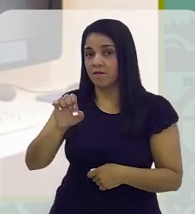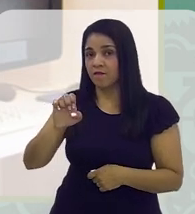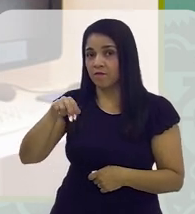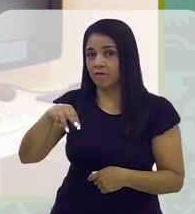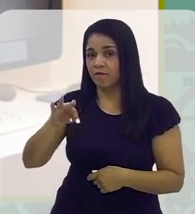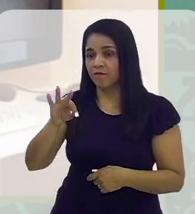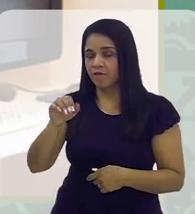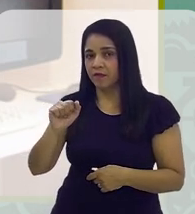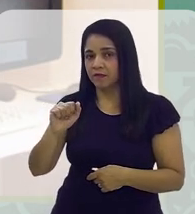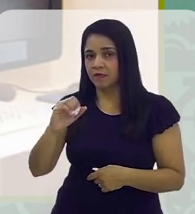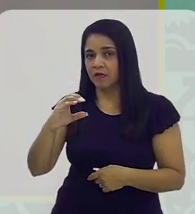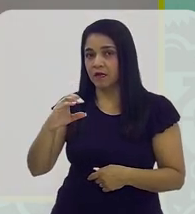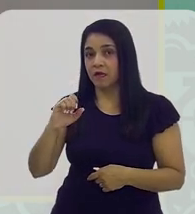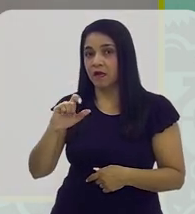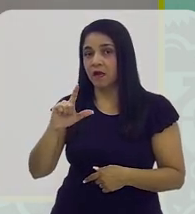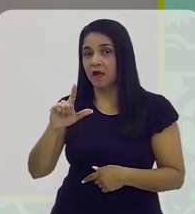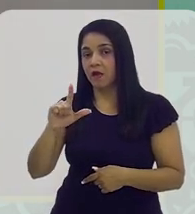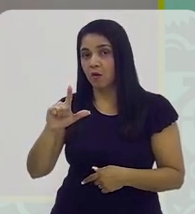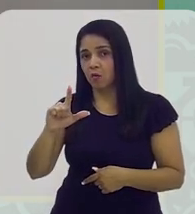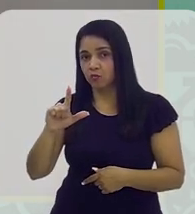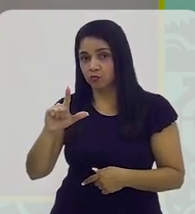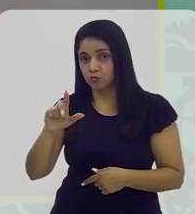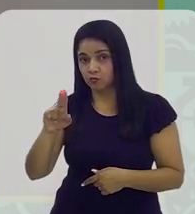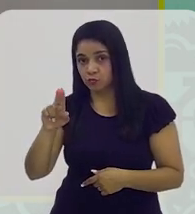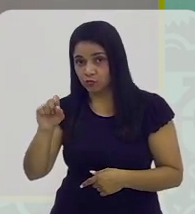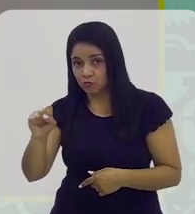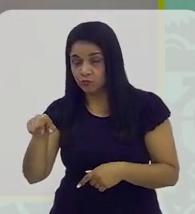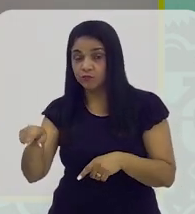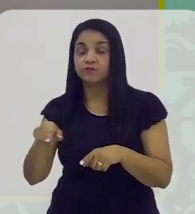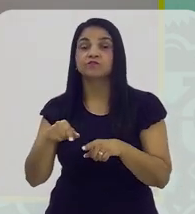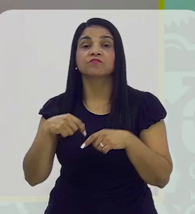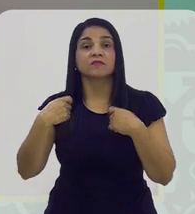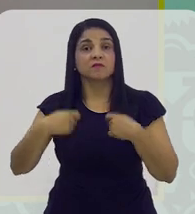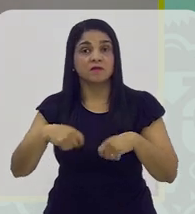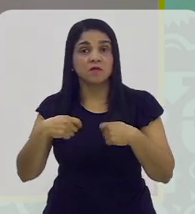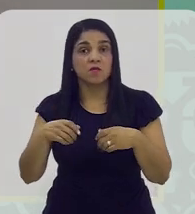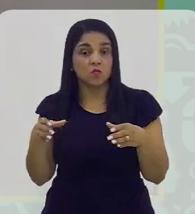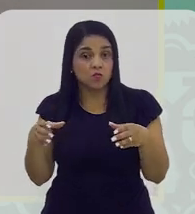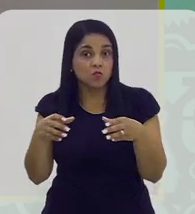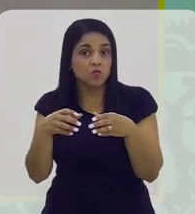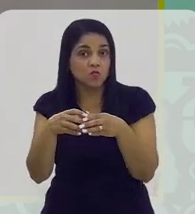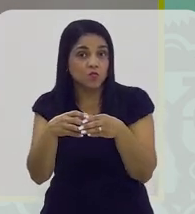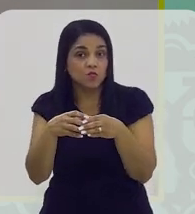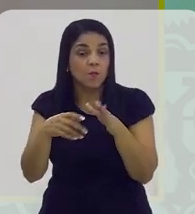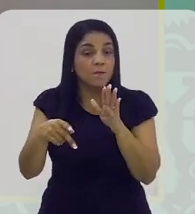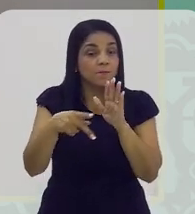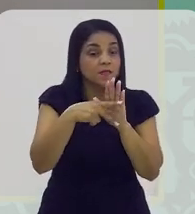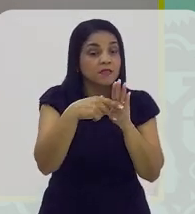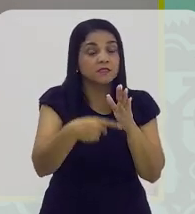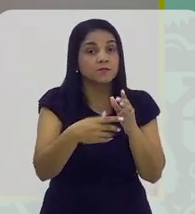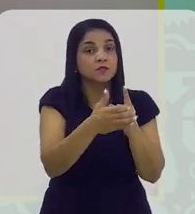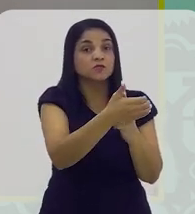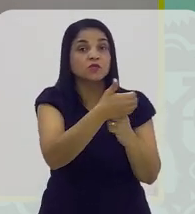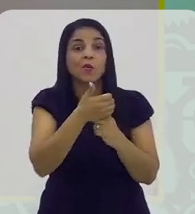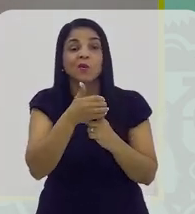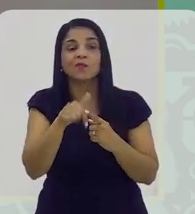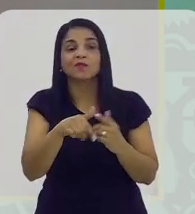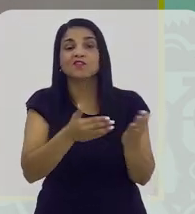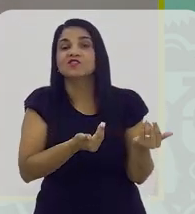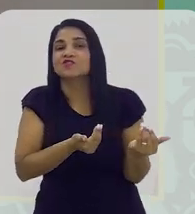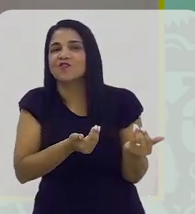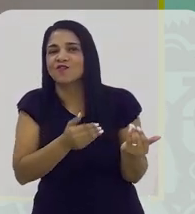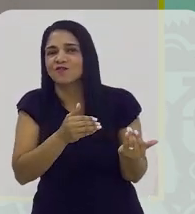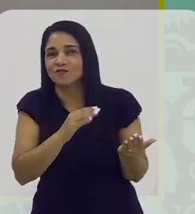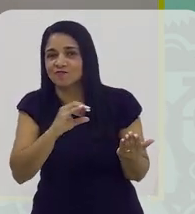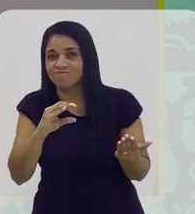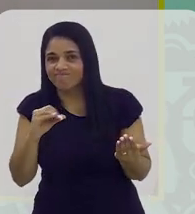eles chamam de vent accounts, né? Que são as contas de desabafo. Então, eles estão nesses grupos justamente por pertencimento e